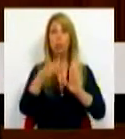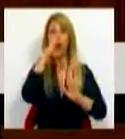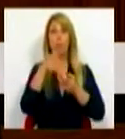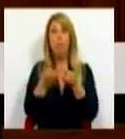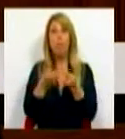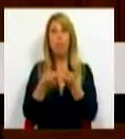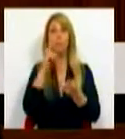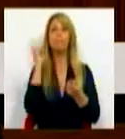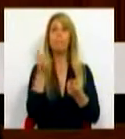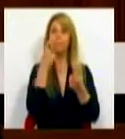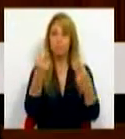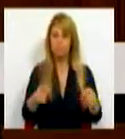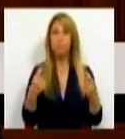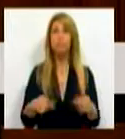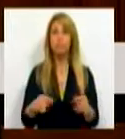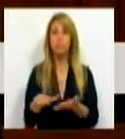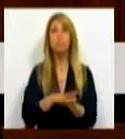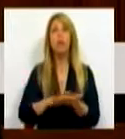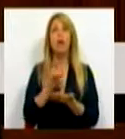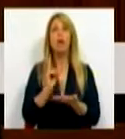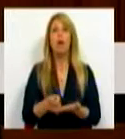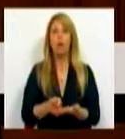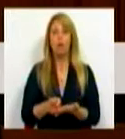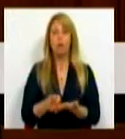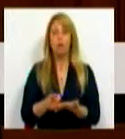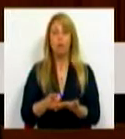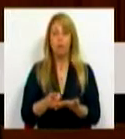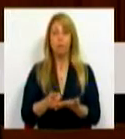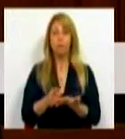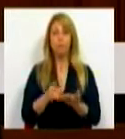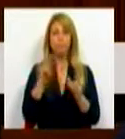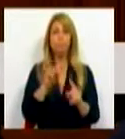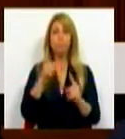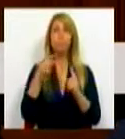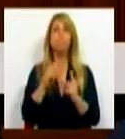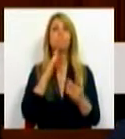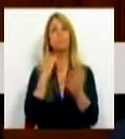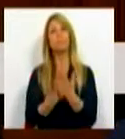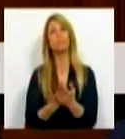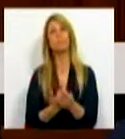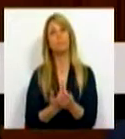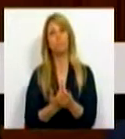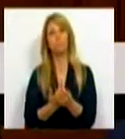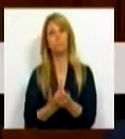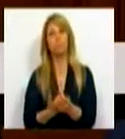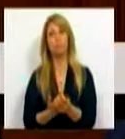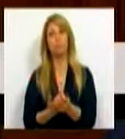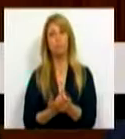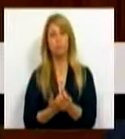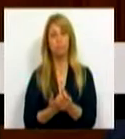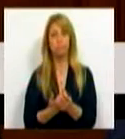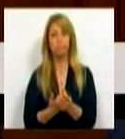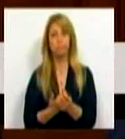revisto, assente na perspectiva de dar maior, portanto, no